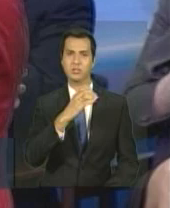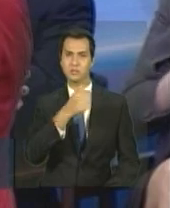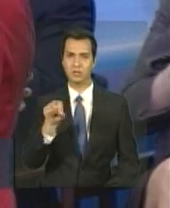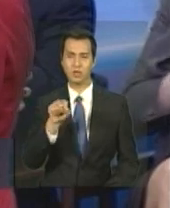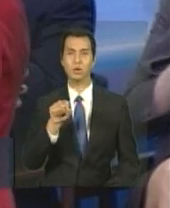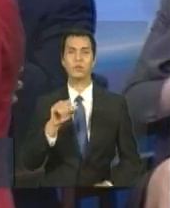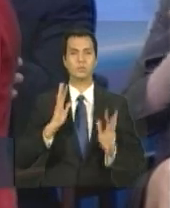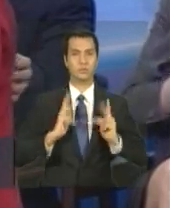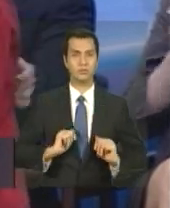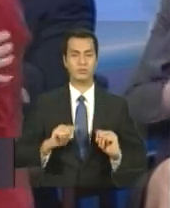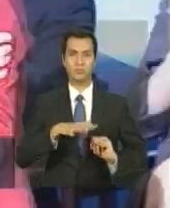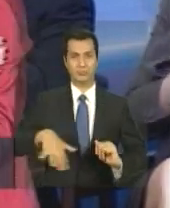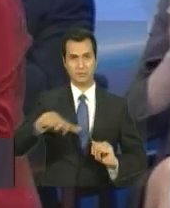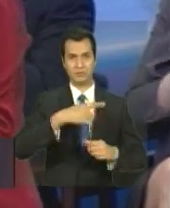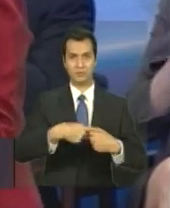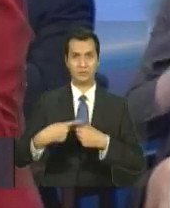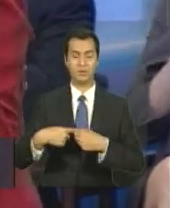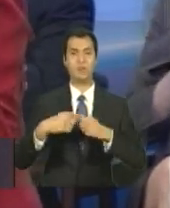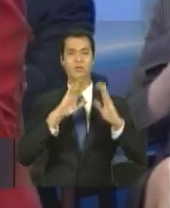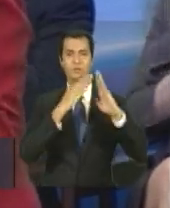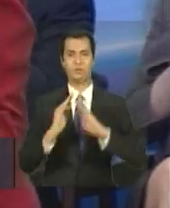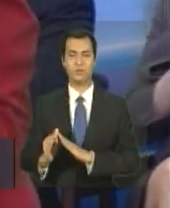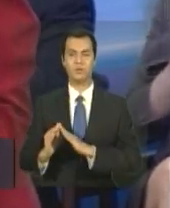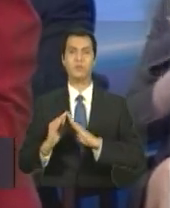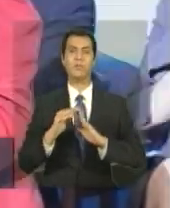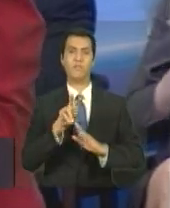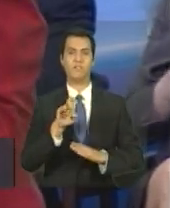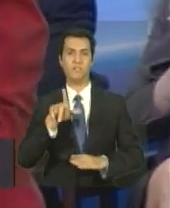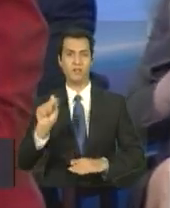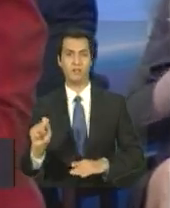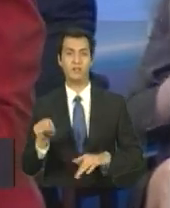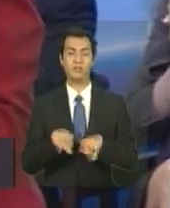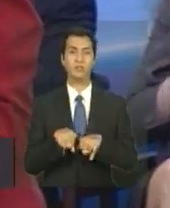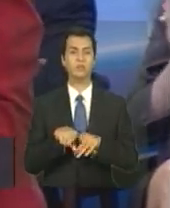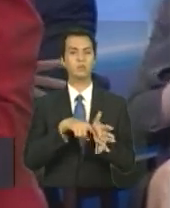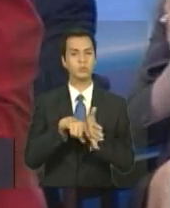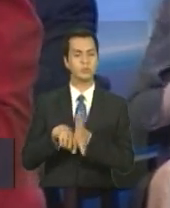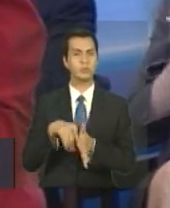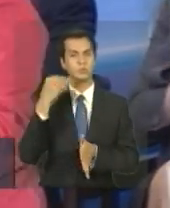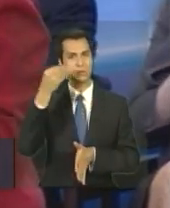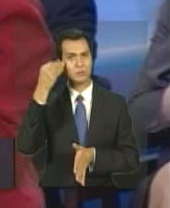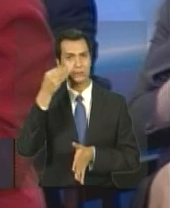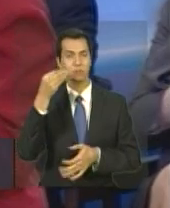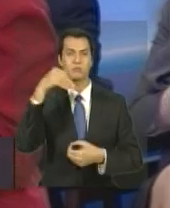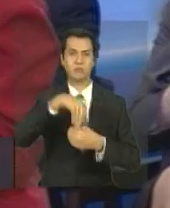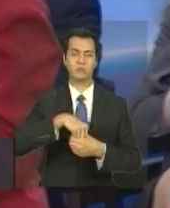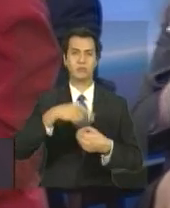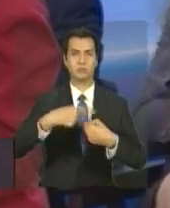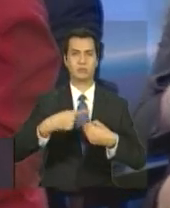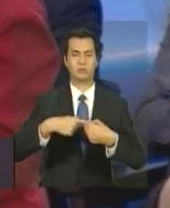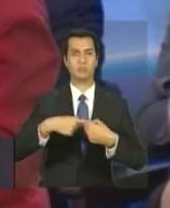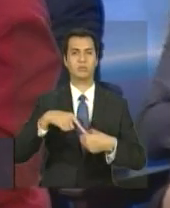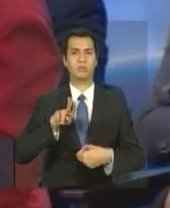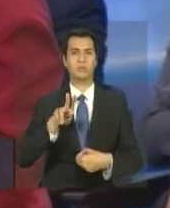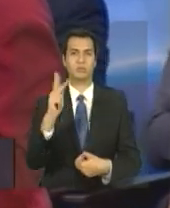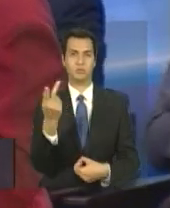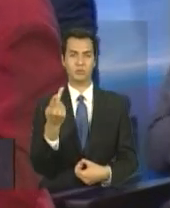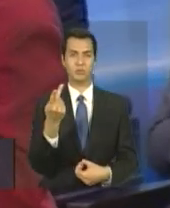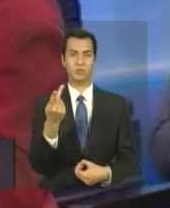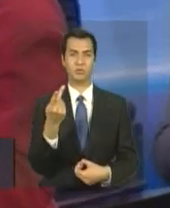em Áreas de Vilas e Favelas, um estudo comparativo de suas experiências na região metropolitana de Belo